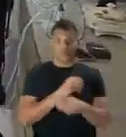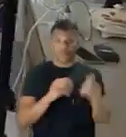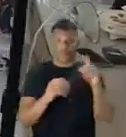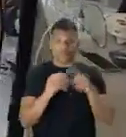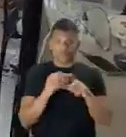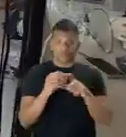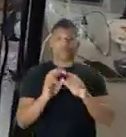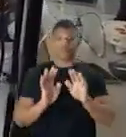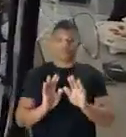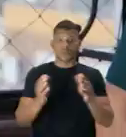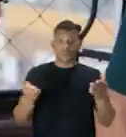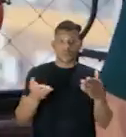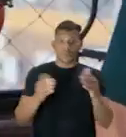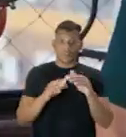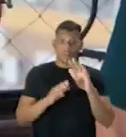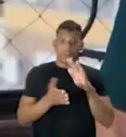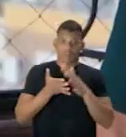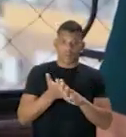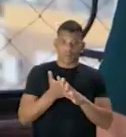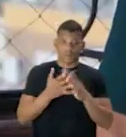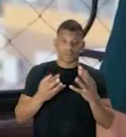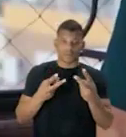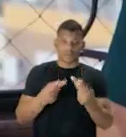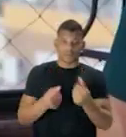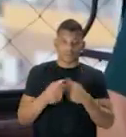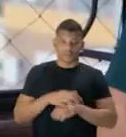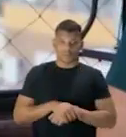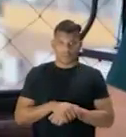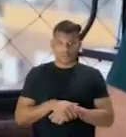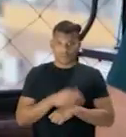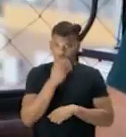samba. Vamos lá, Didu. Oh, que beleza.